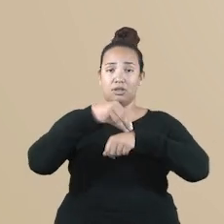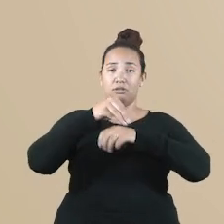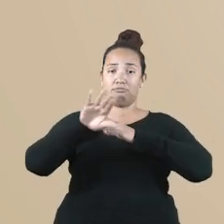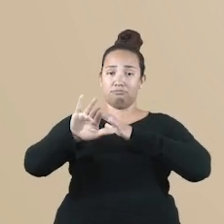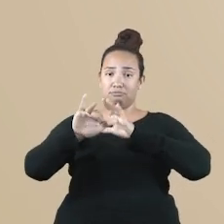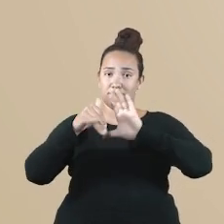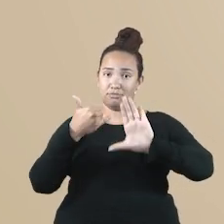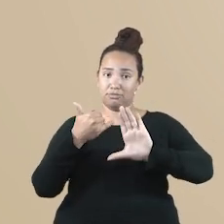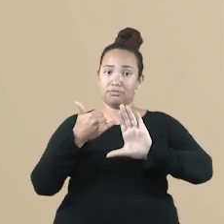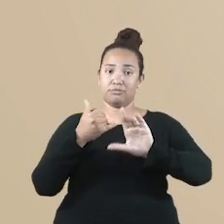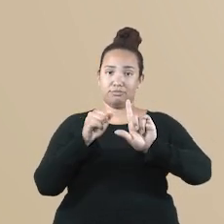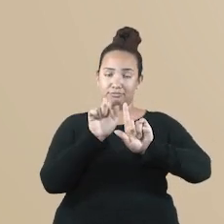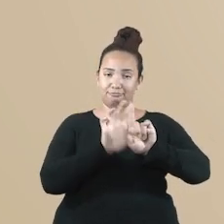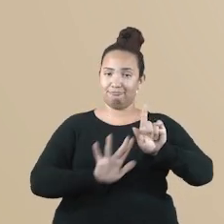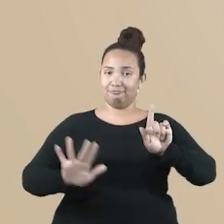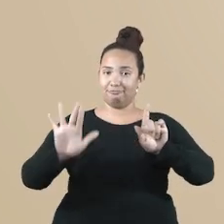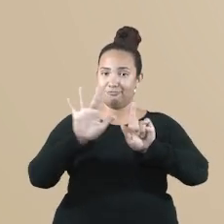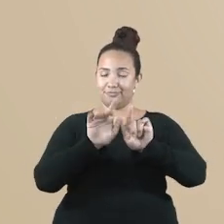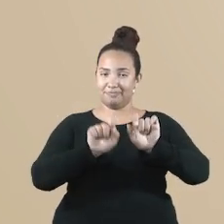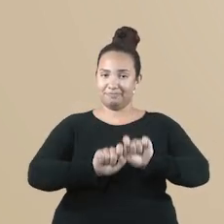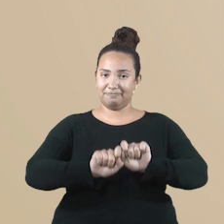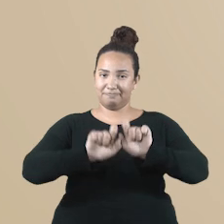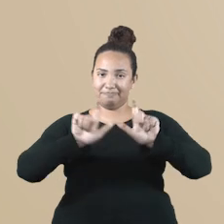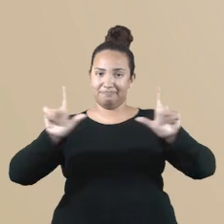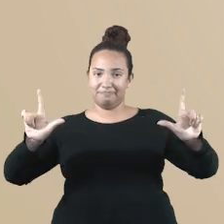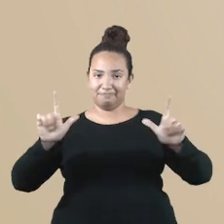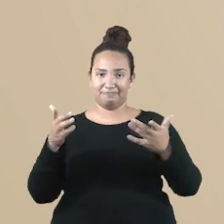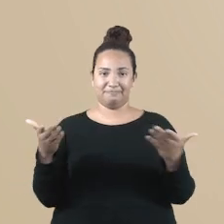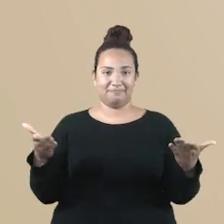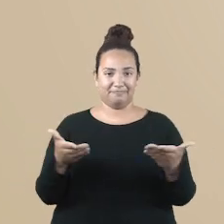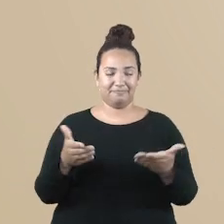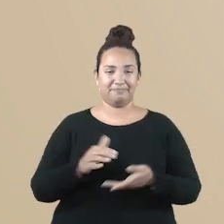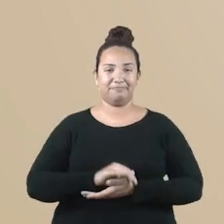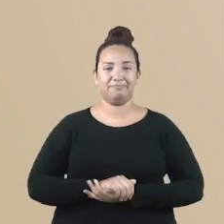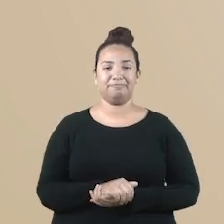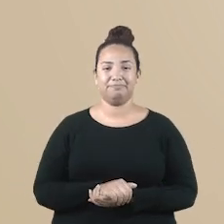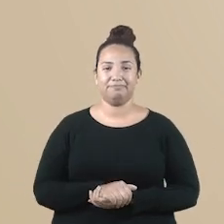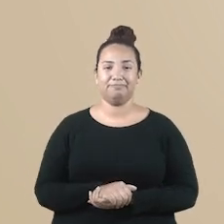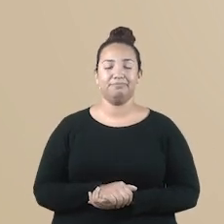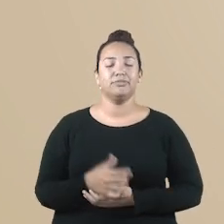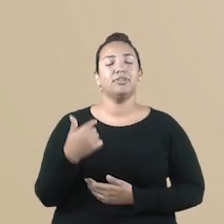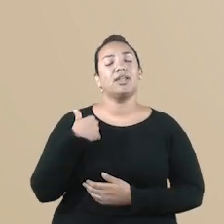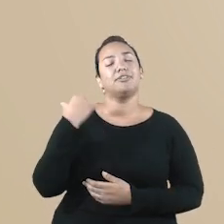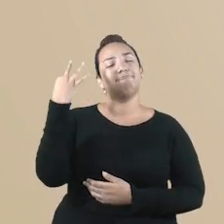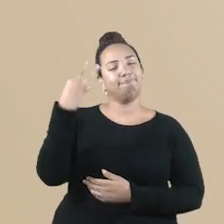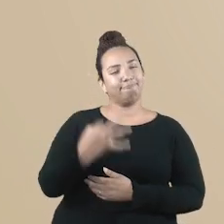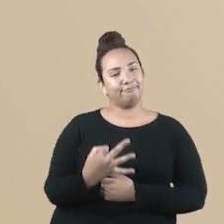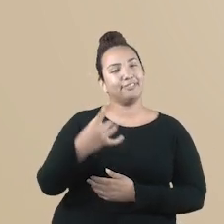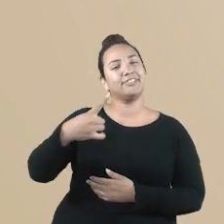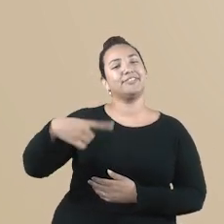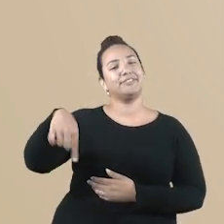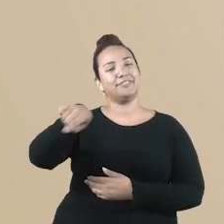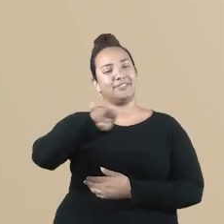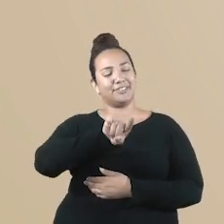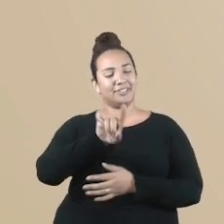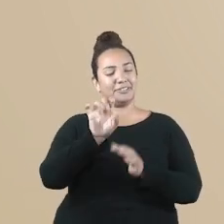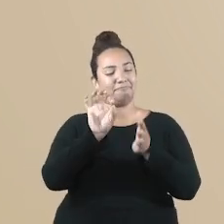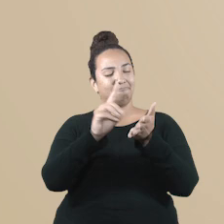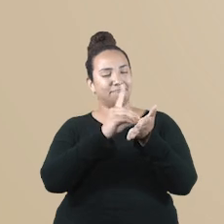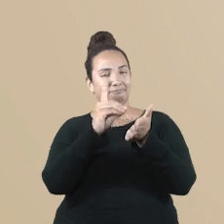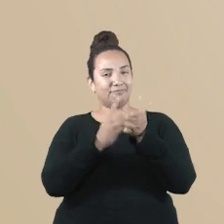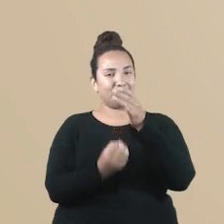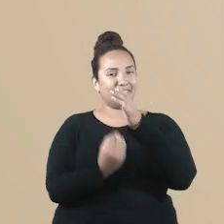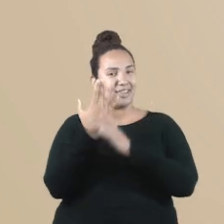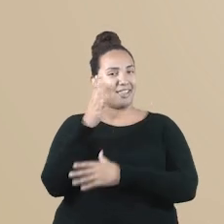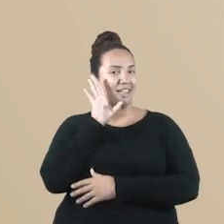com a gente através desse QR Code que está aparecendo aí na sua tela. Eu tenho certeza de que vai ficar muito